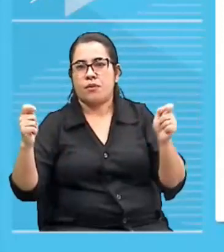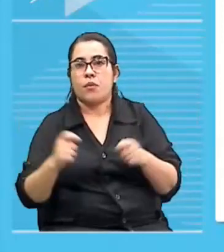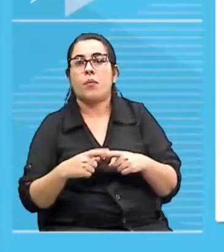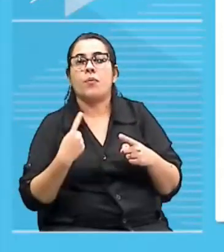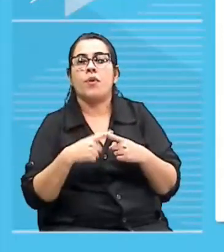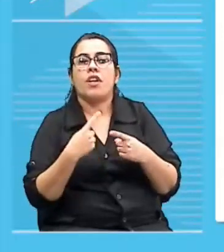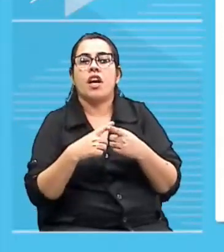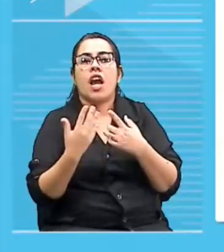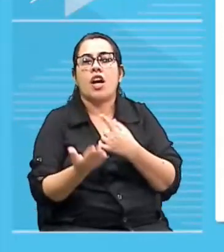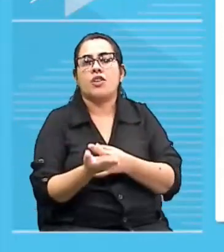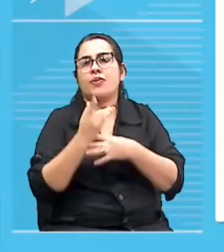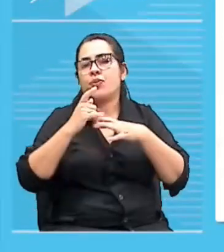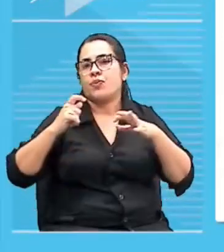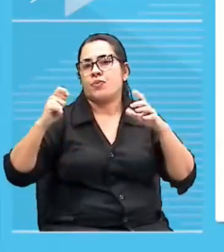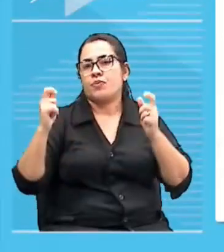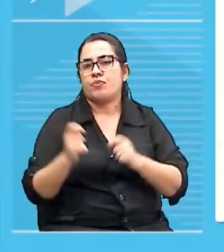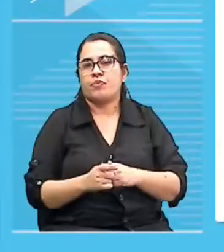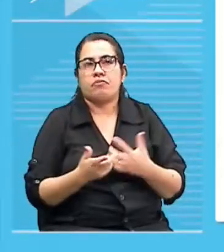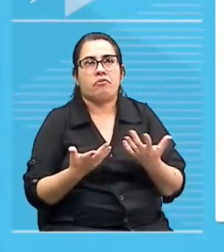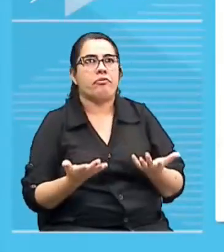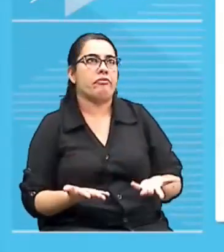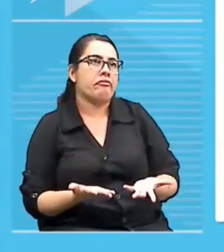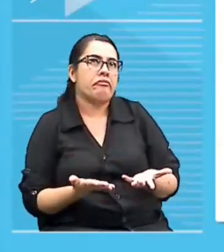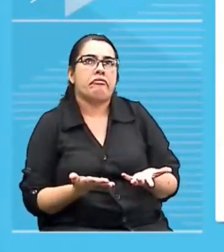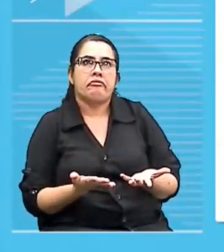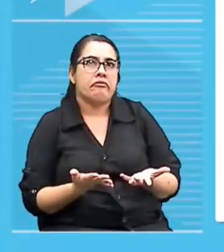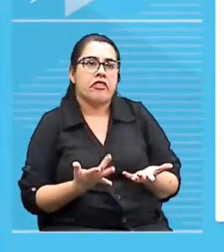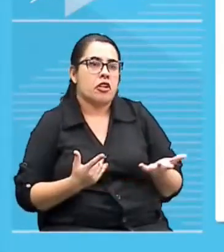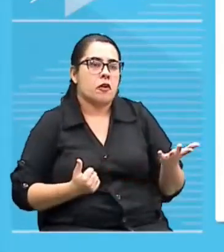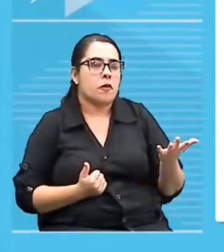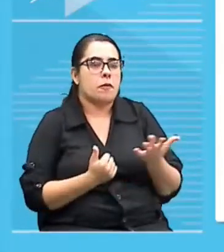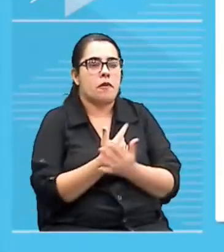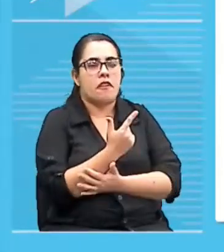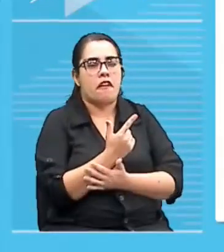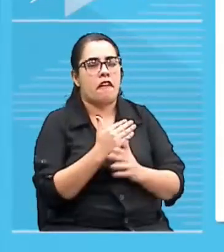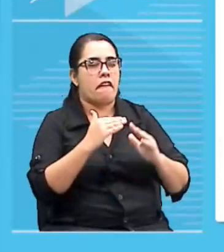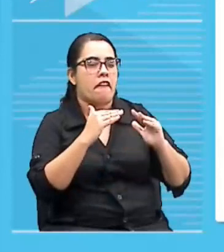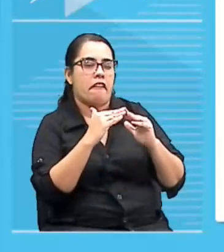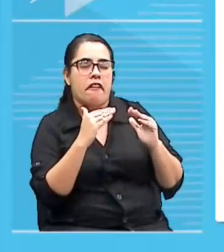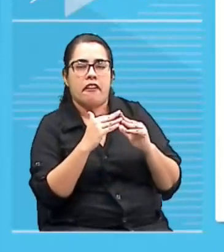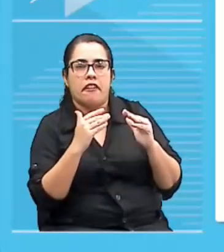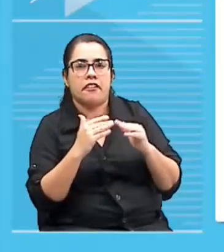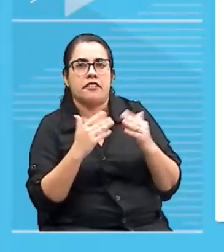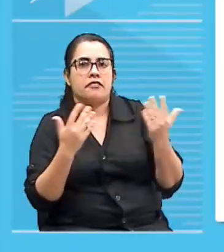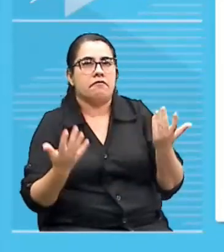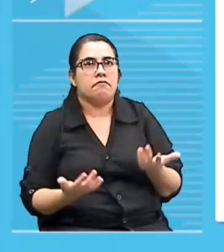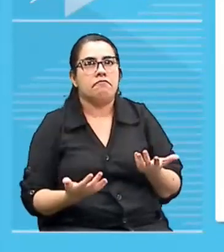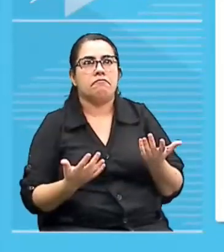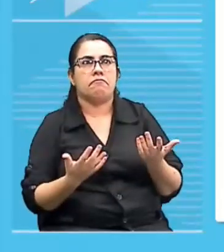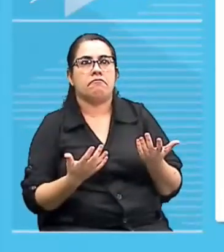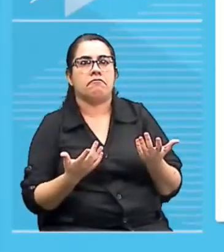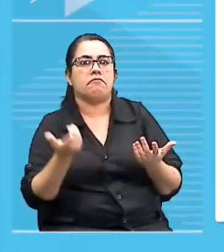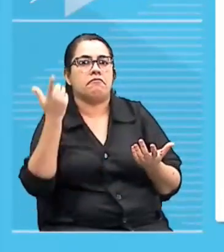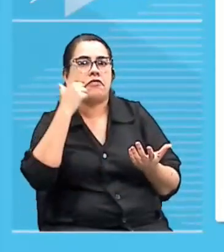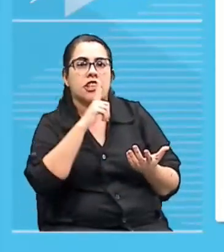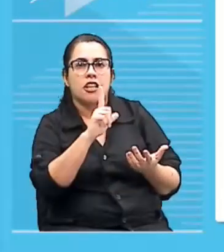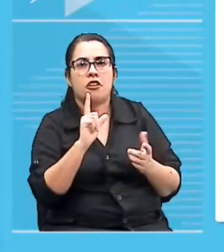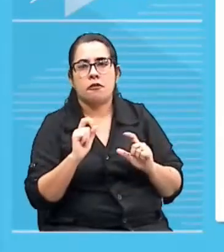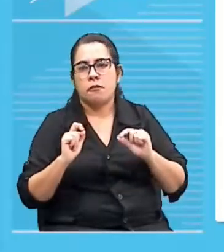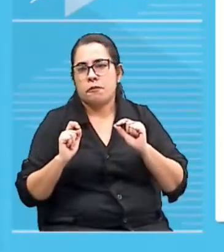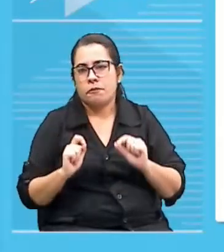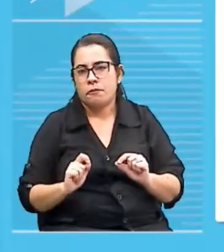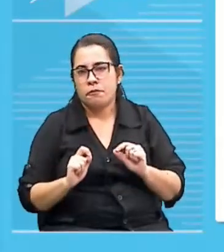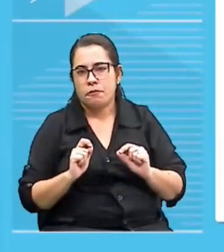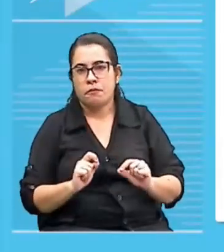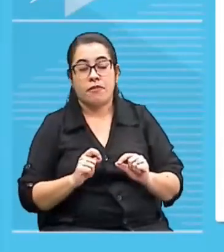permite que, por exemplo, uma pessoa que quer comprar um imóvel, ela tenha a imersão, ela